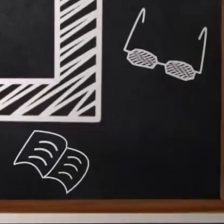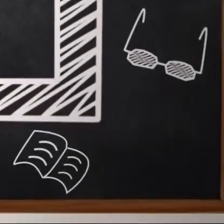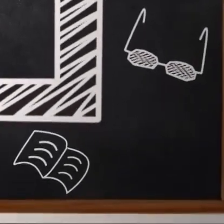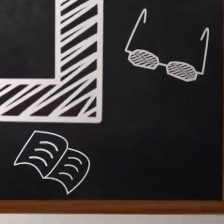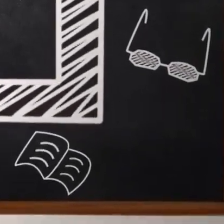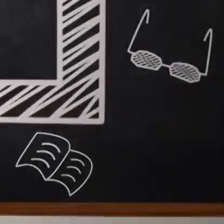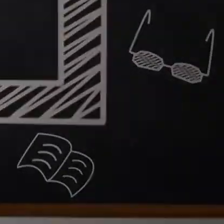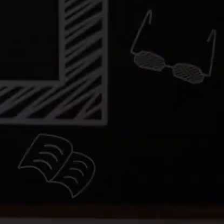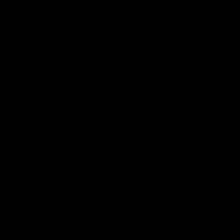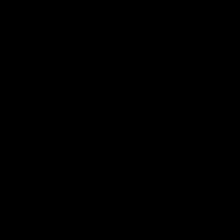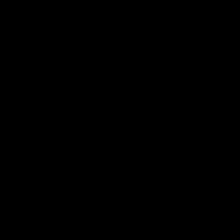Legenda Adriana